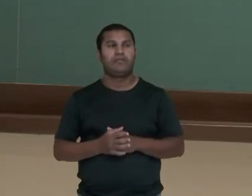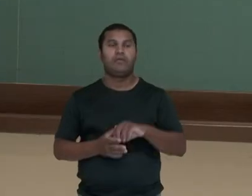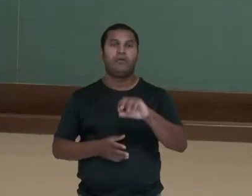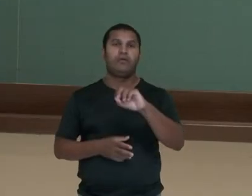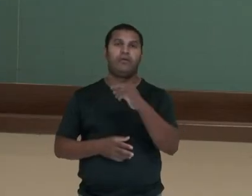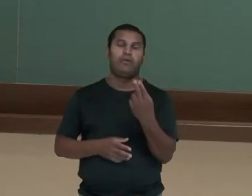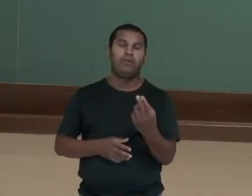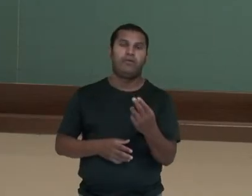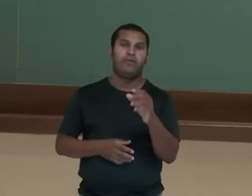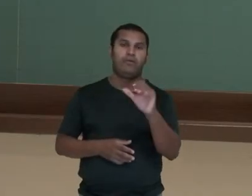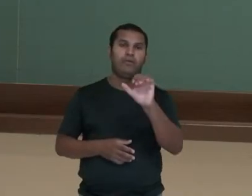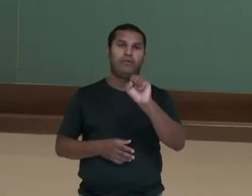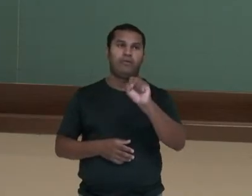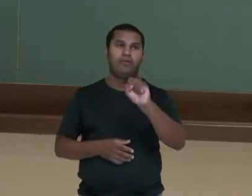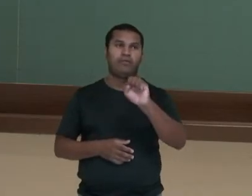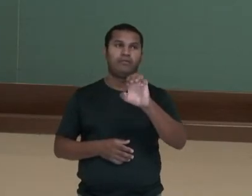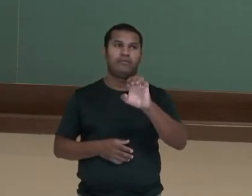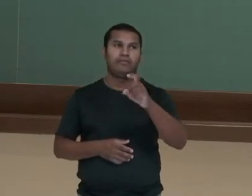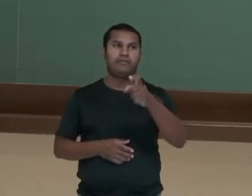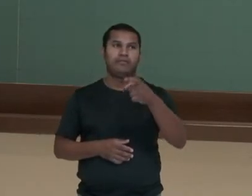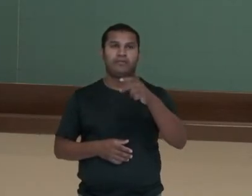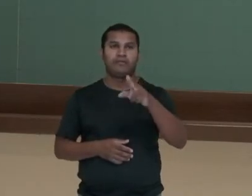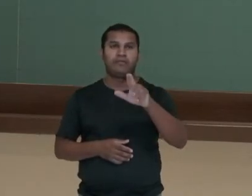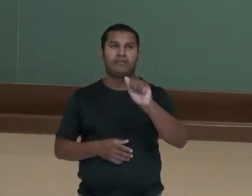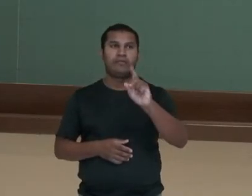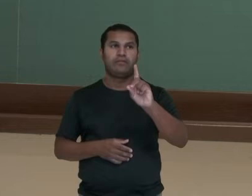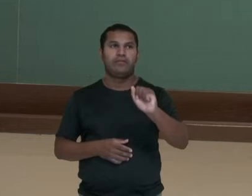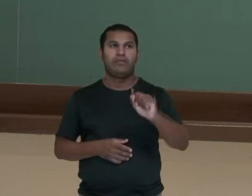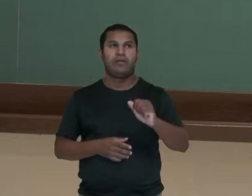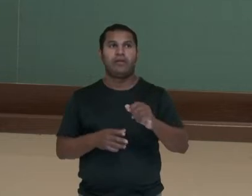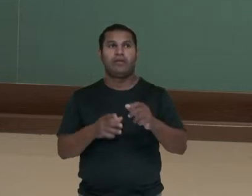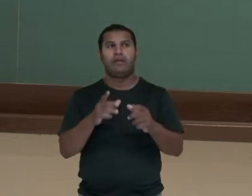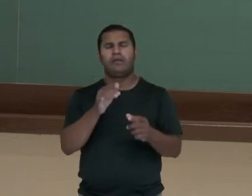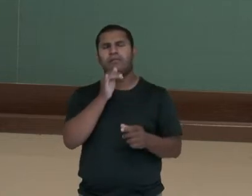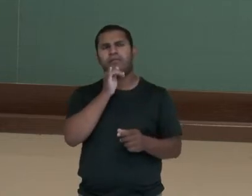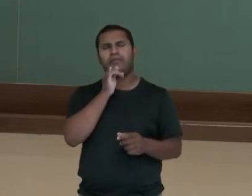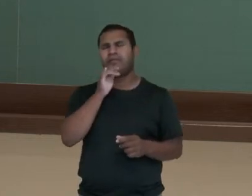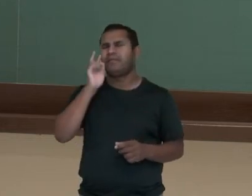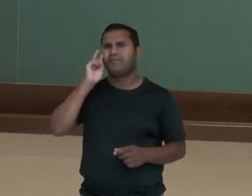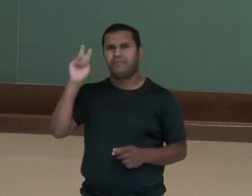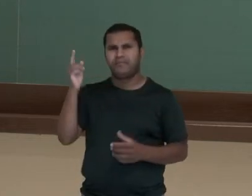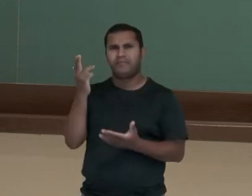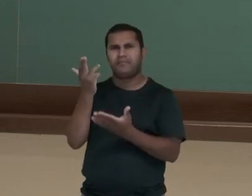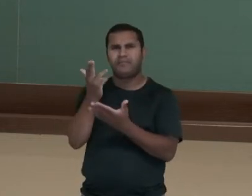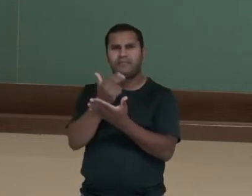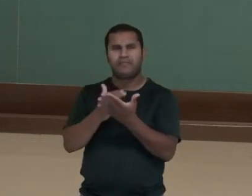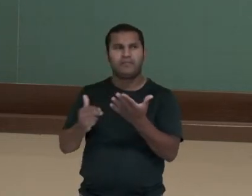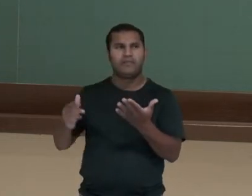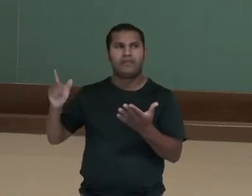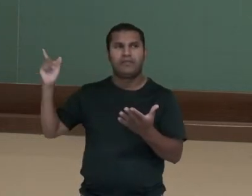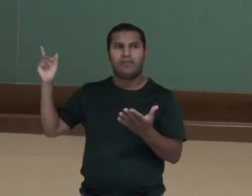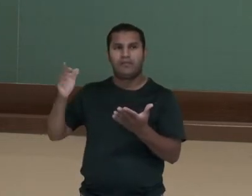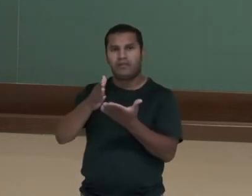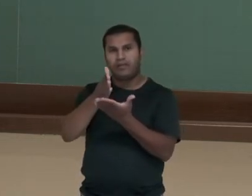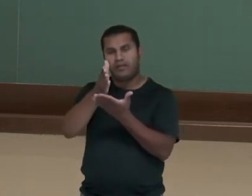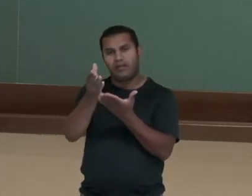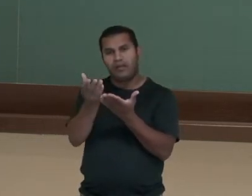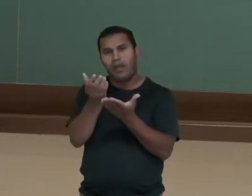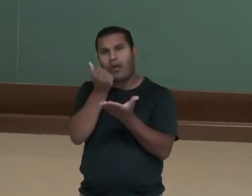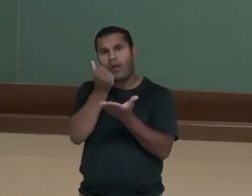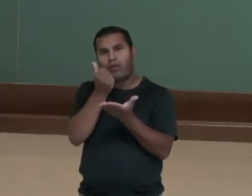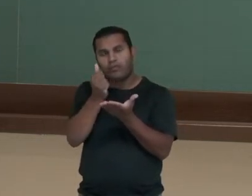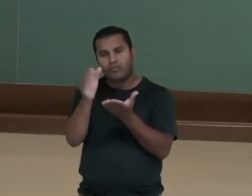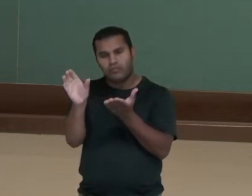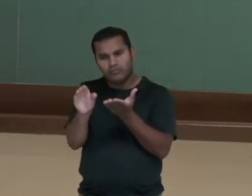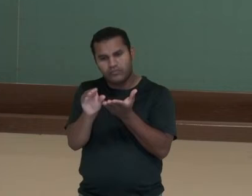seja, eles vão se esticando, por exemplo, e eles se cortam no meio e se fragmentam.